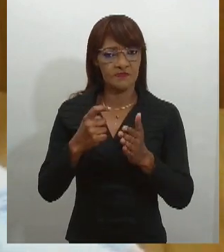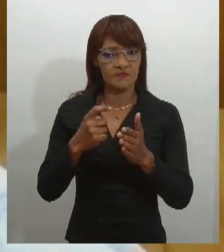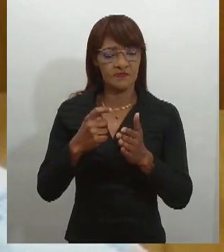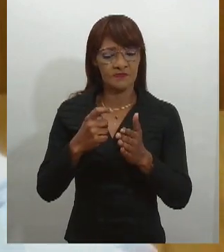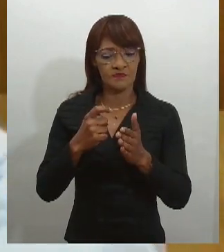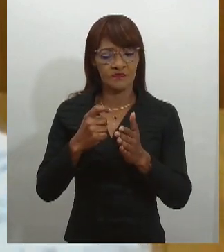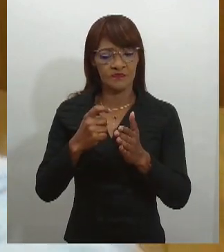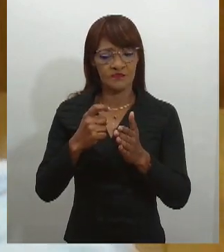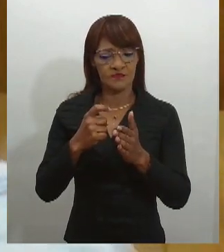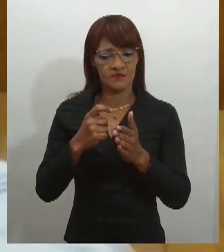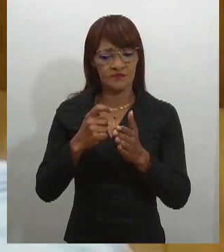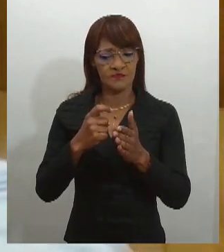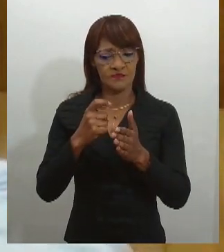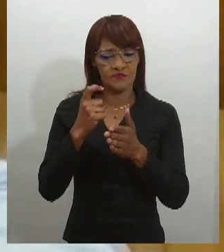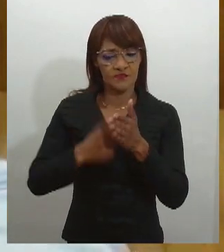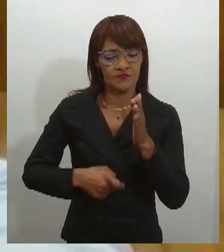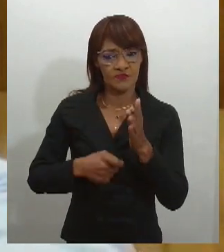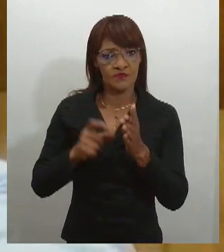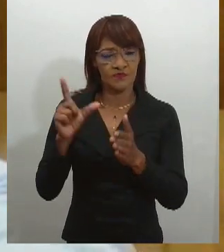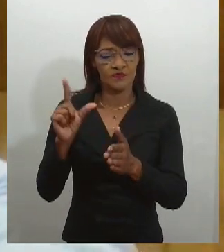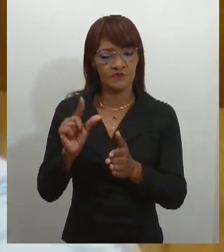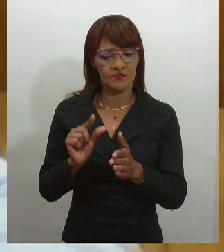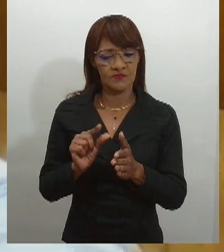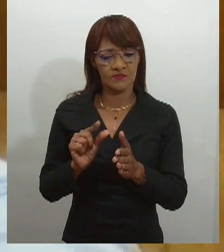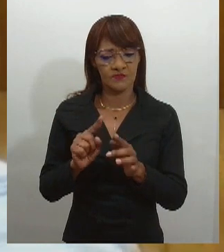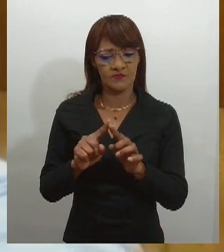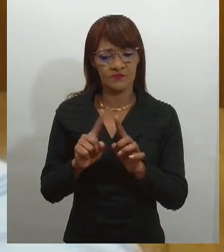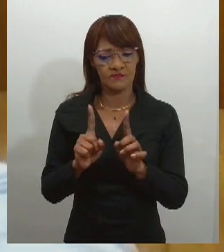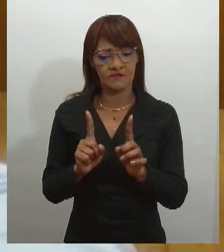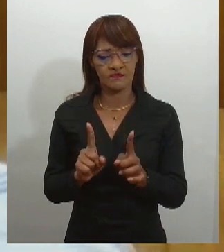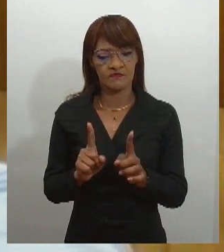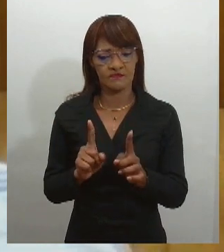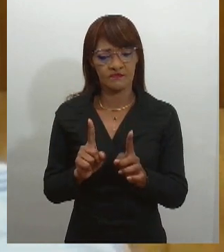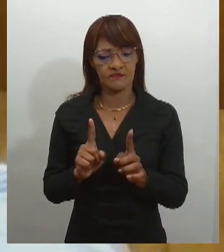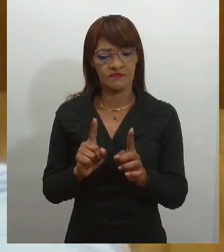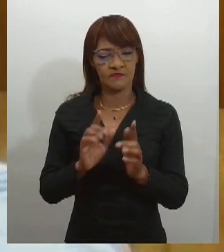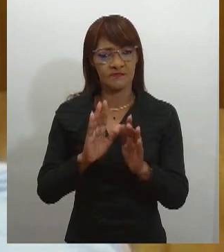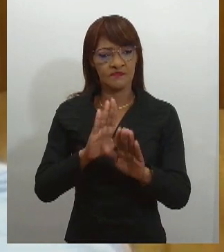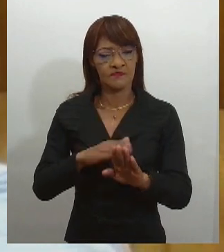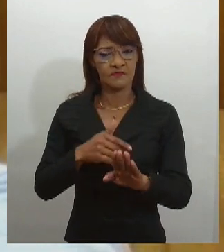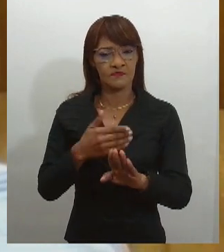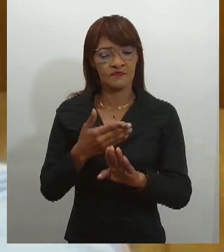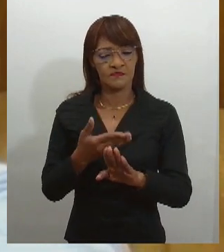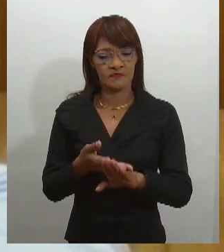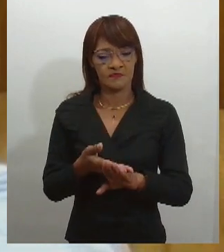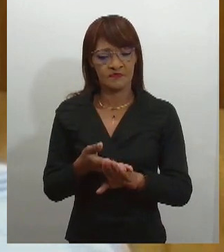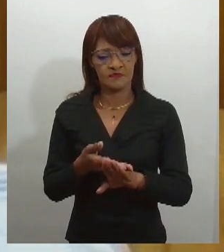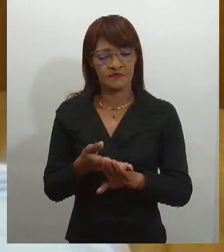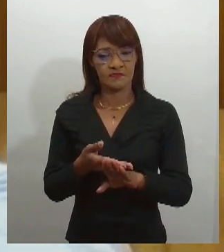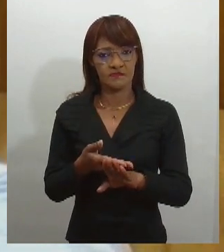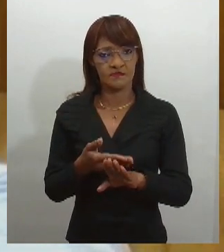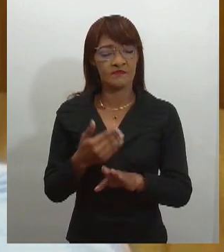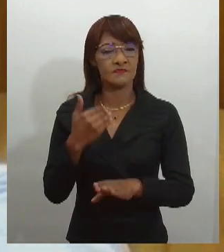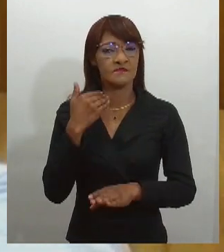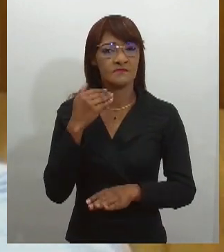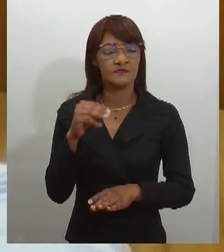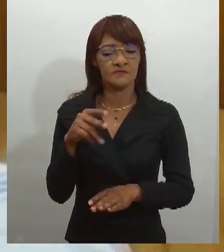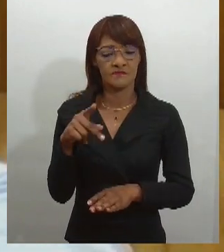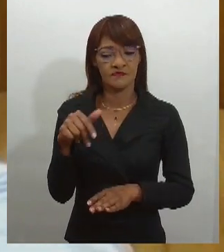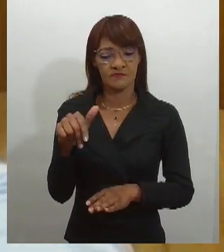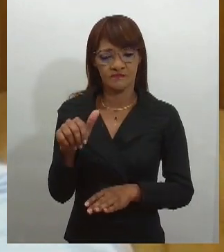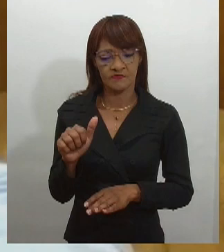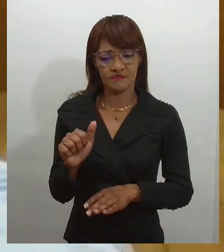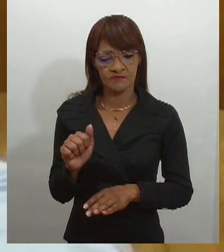esses juros, eles ultrapassam até a taxa média do Banco Central, que seria o quê?